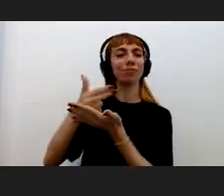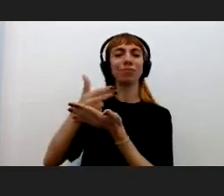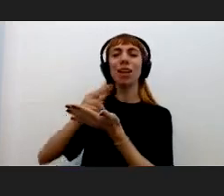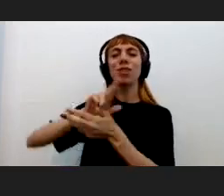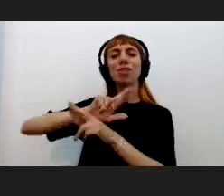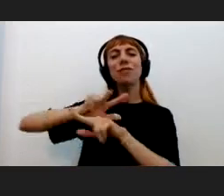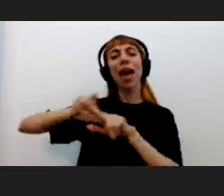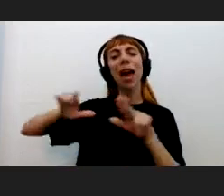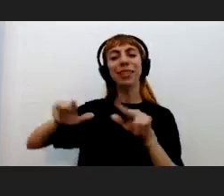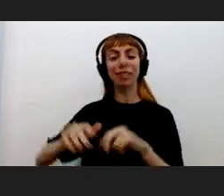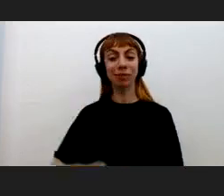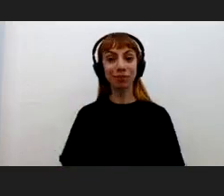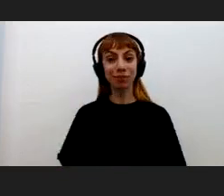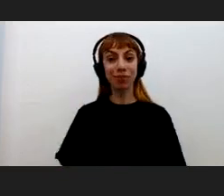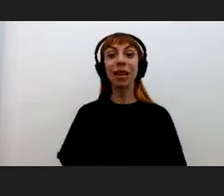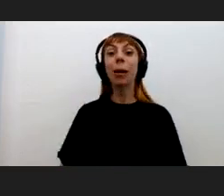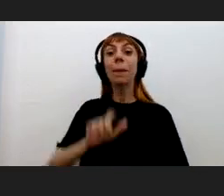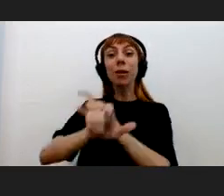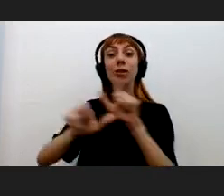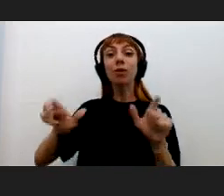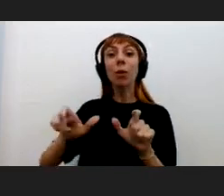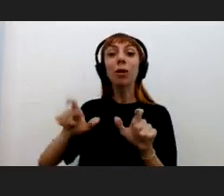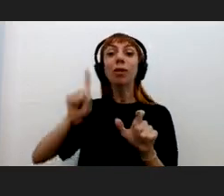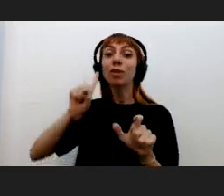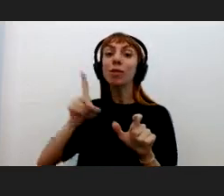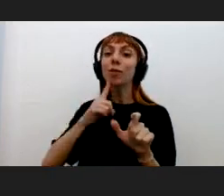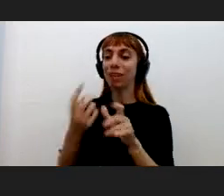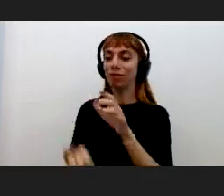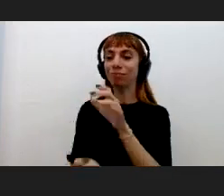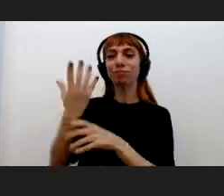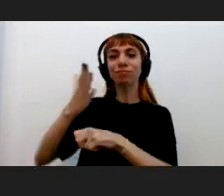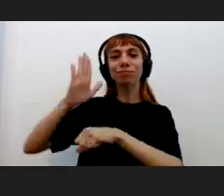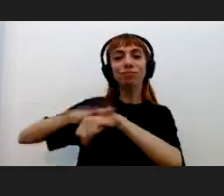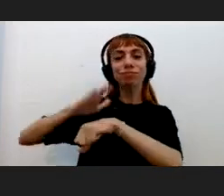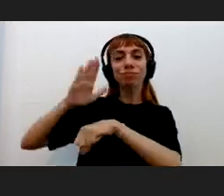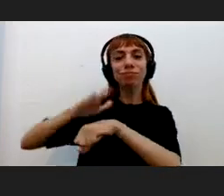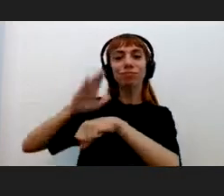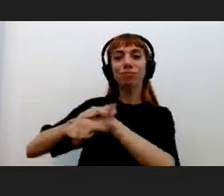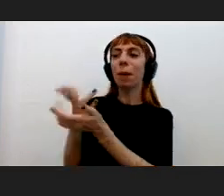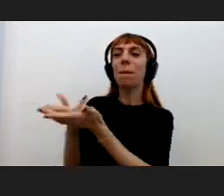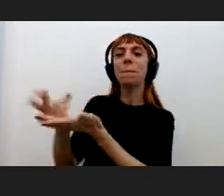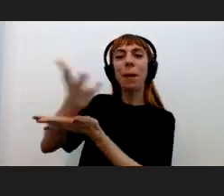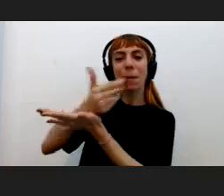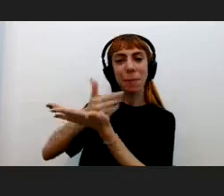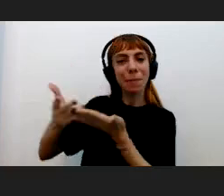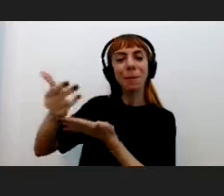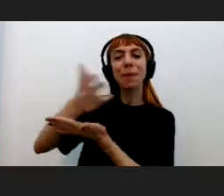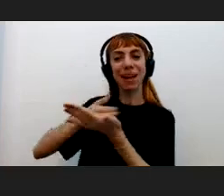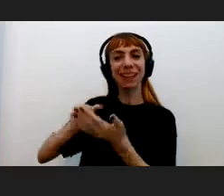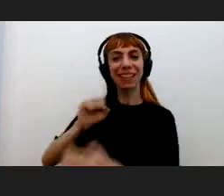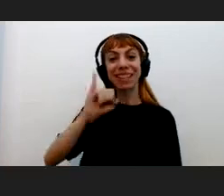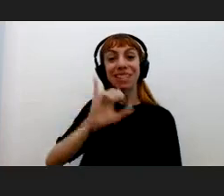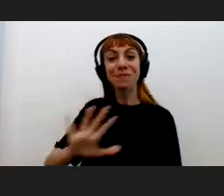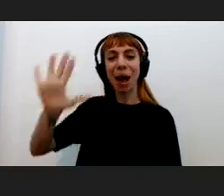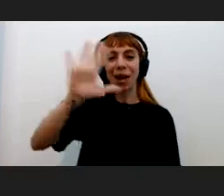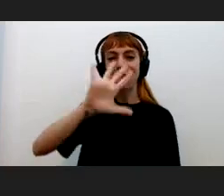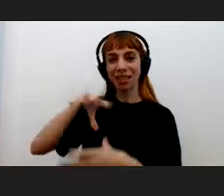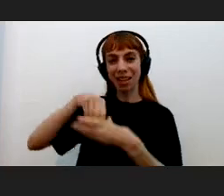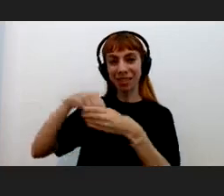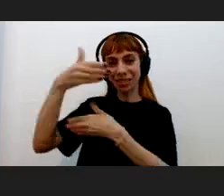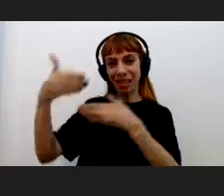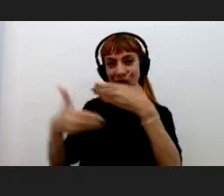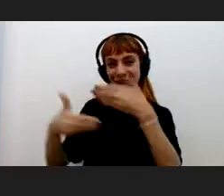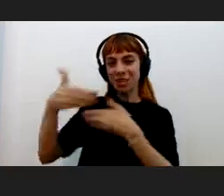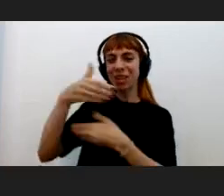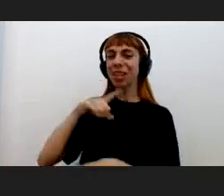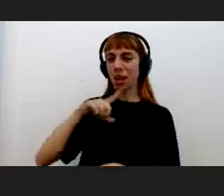por pessoas surdas. É um grupo de artistas surdos. Tem o nome aqui, mas eu